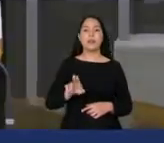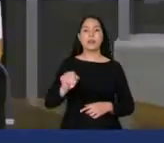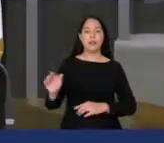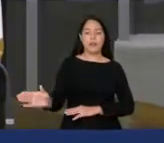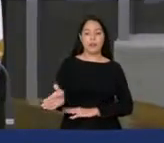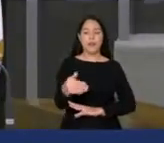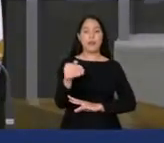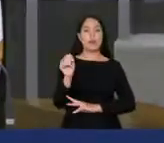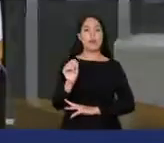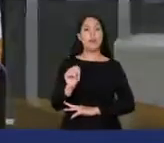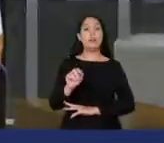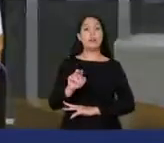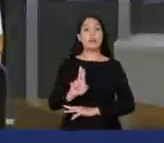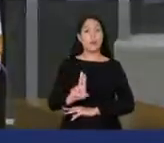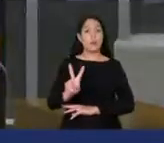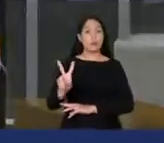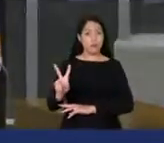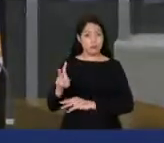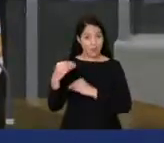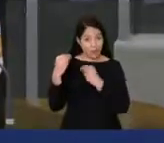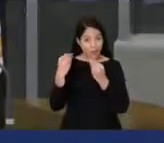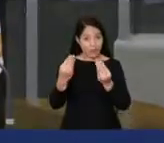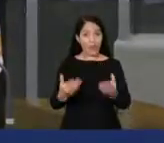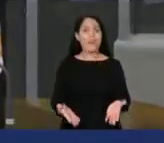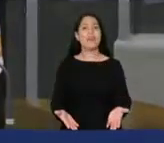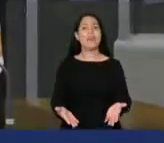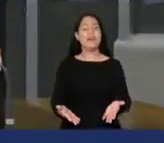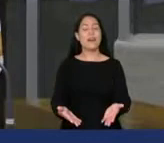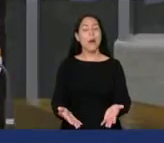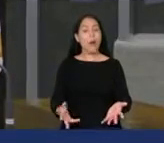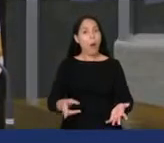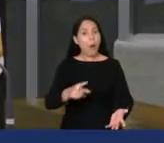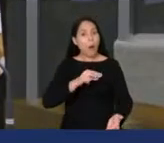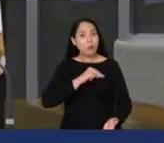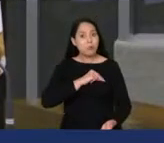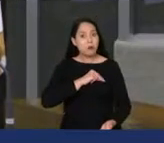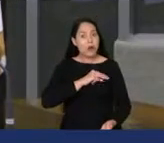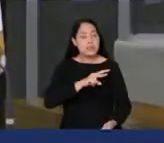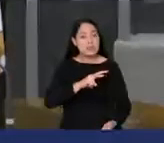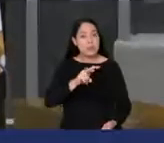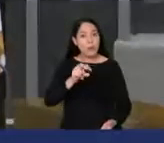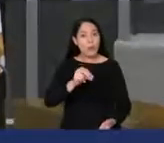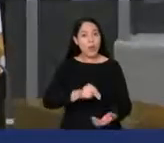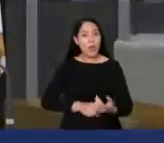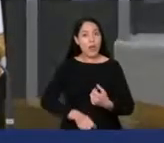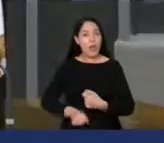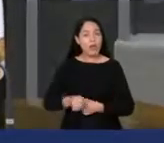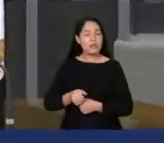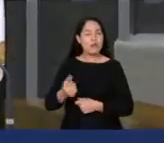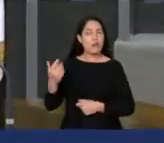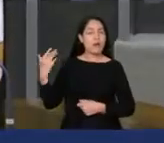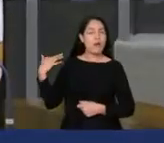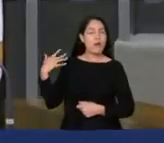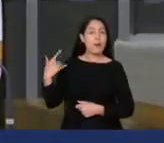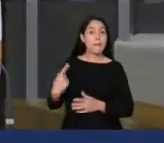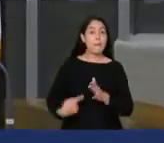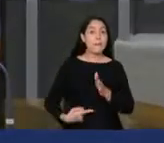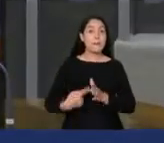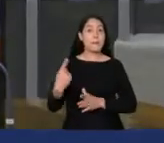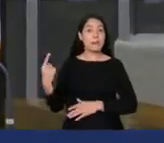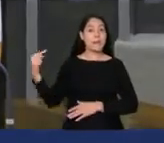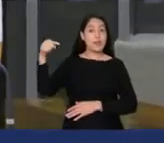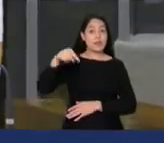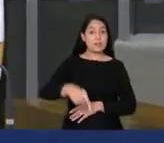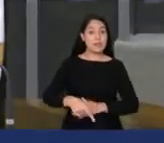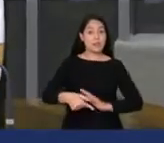vez, oficialmente, nos 50 anos, entrou nesta casa, registrando para sempre